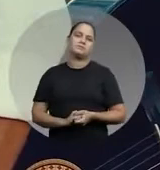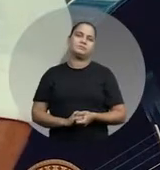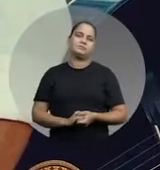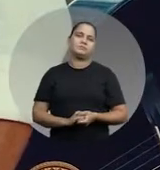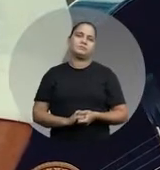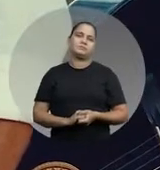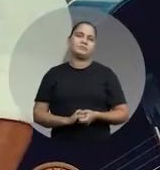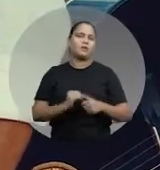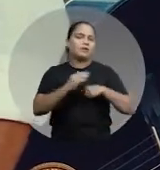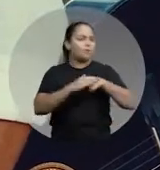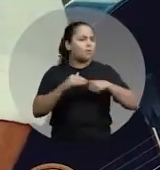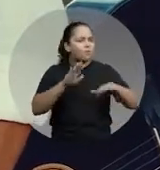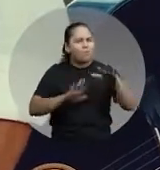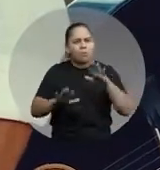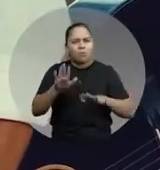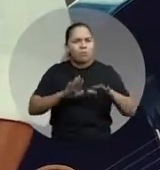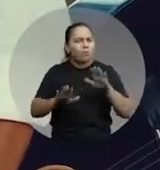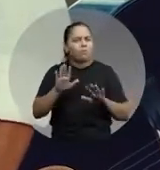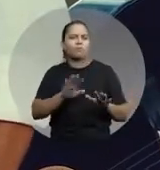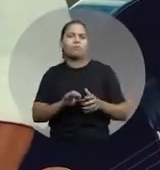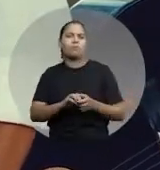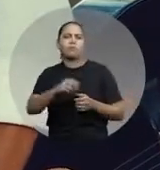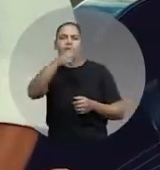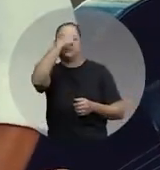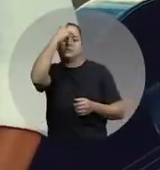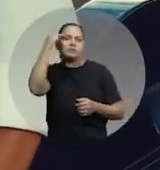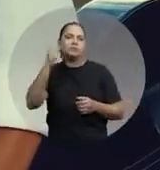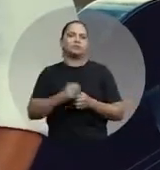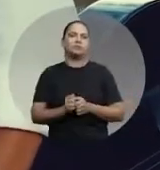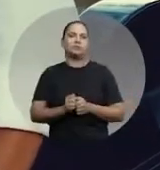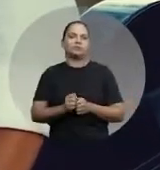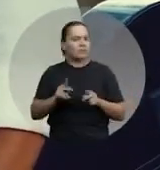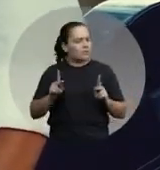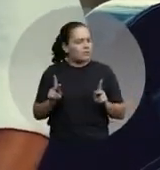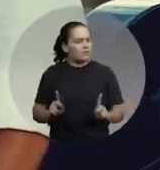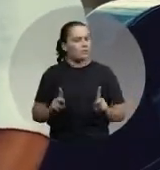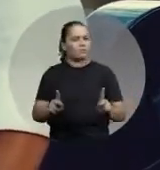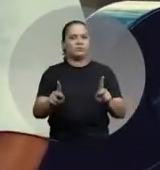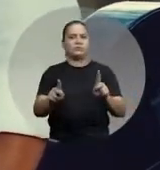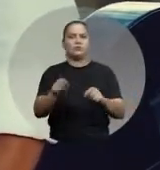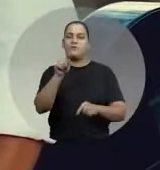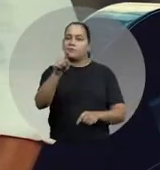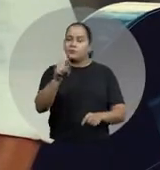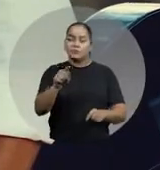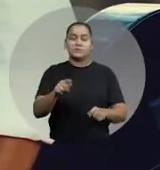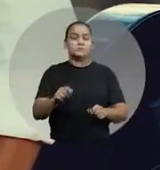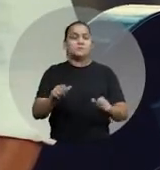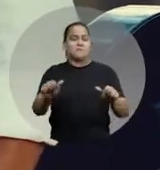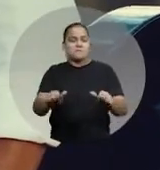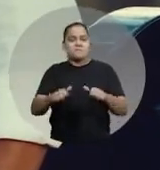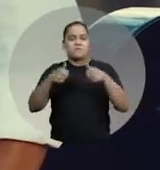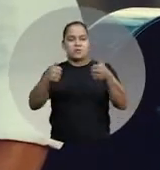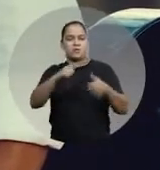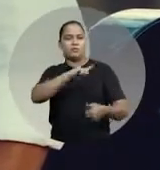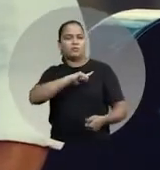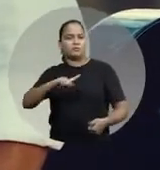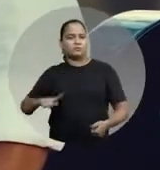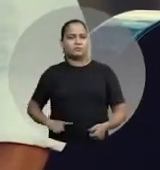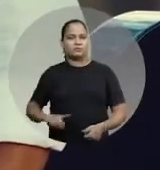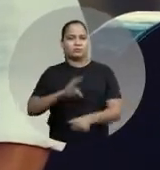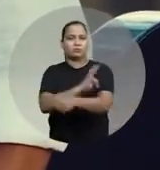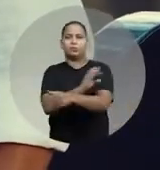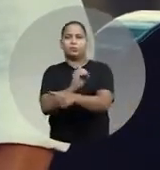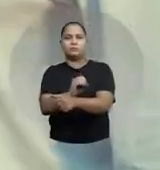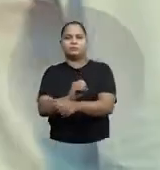e cuida do seu povo como você vem cuidando, que você será o melhor governador que o Tocantins